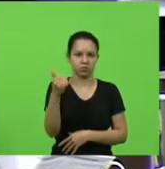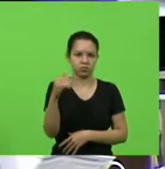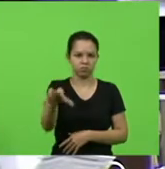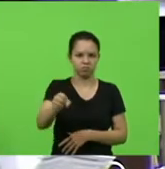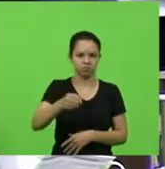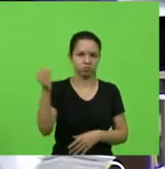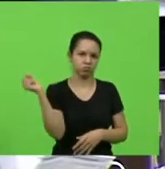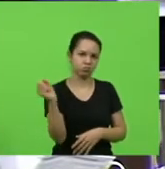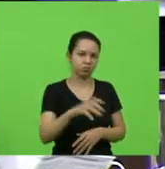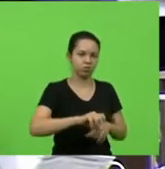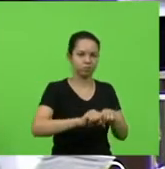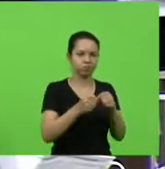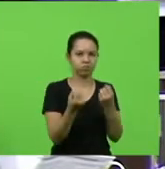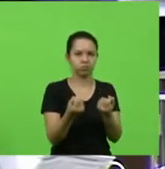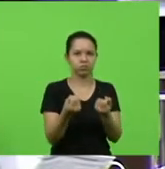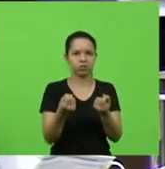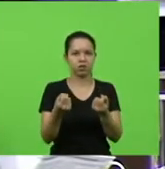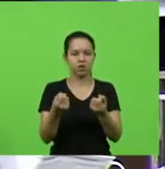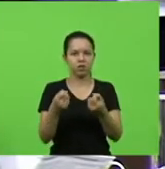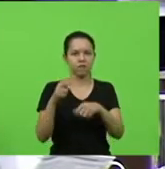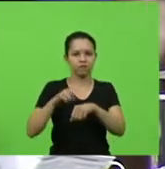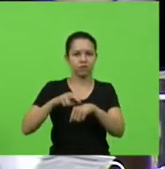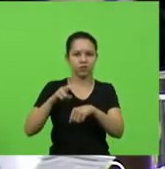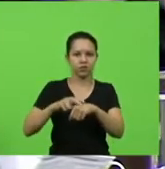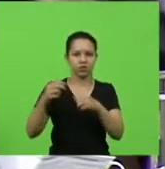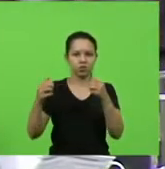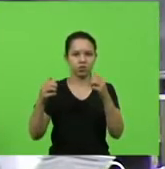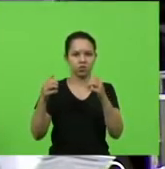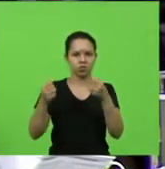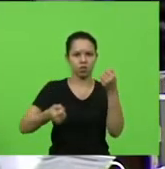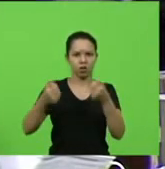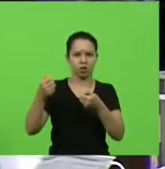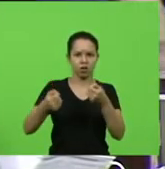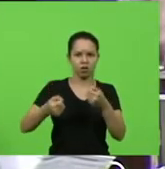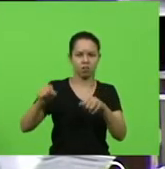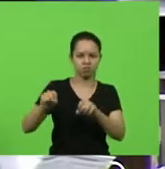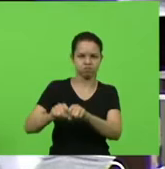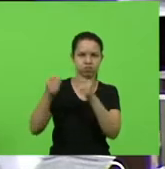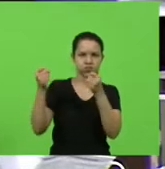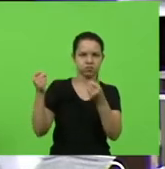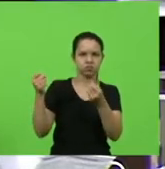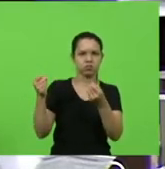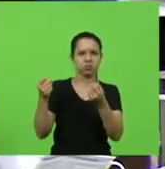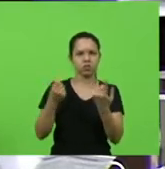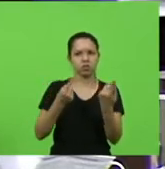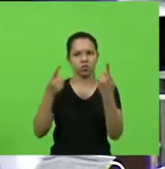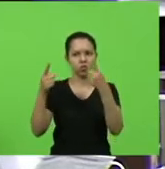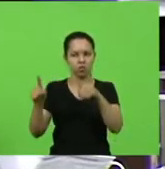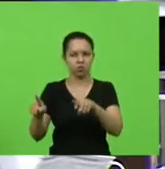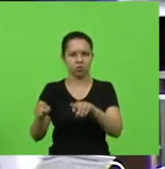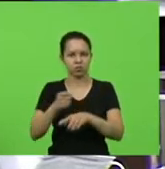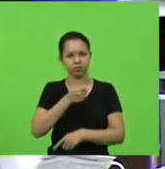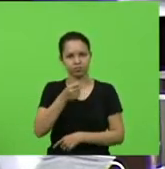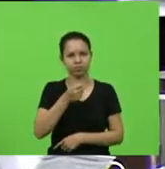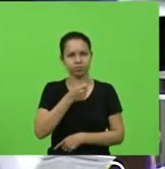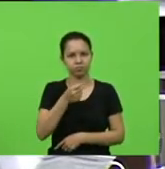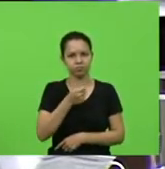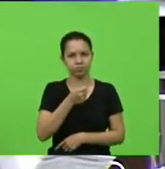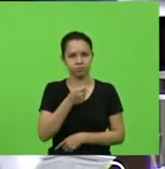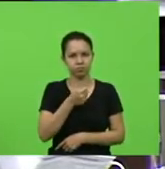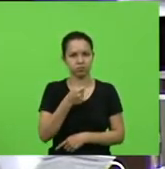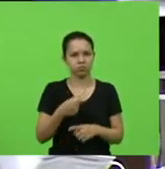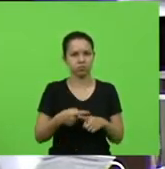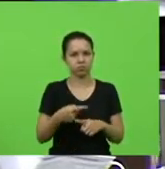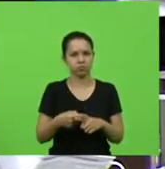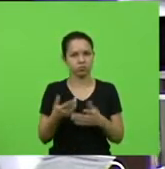quebraram o vidro do carro, ou seja, uma selvageria contra a imprensa com relação ao que estava